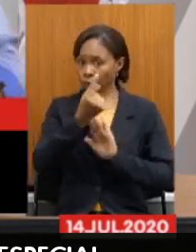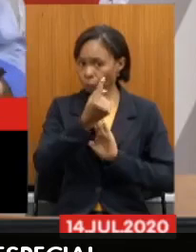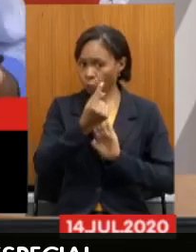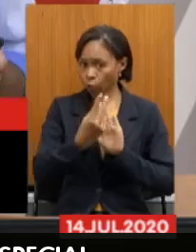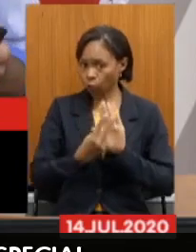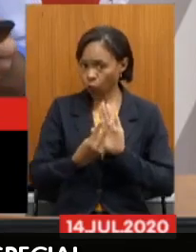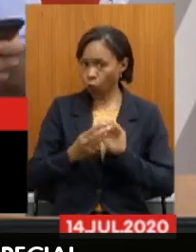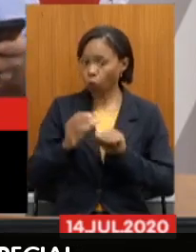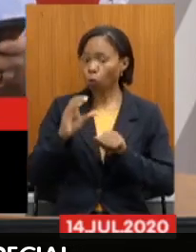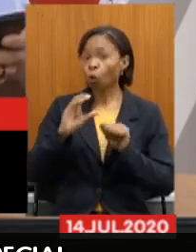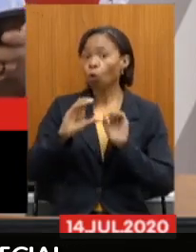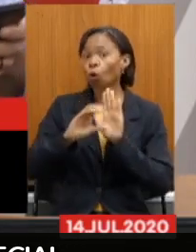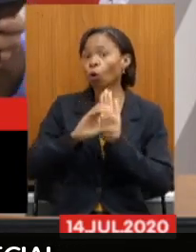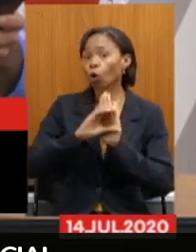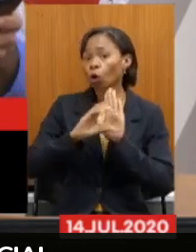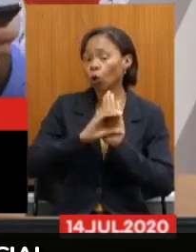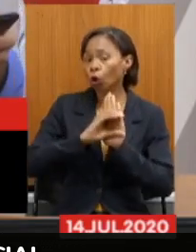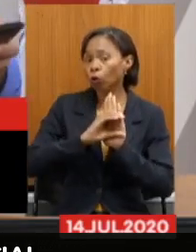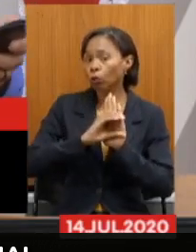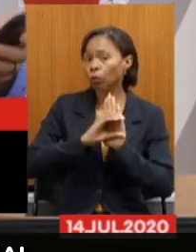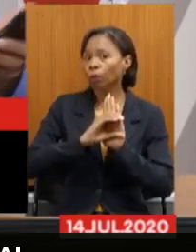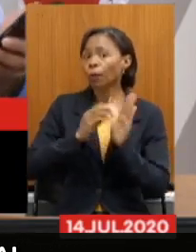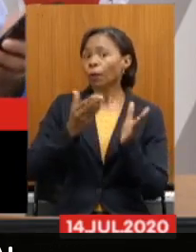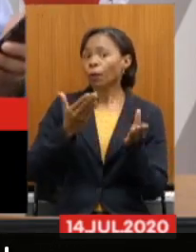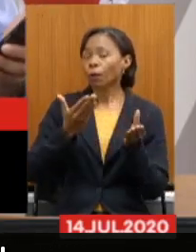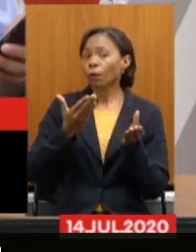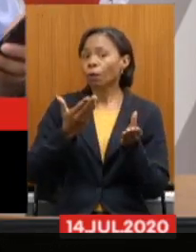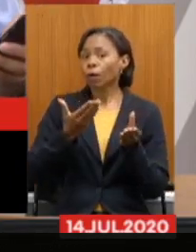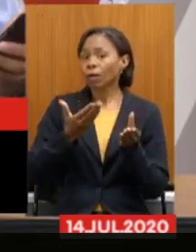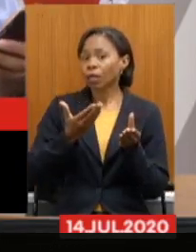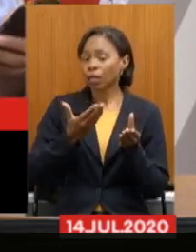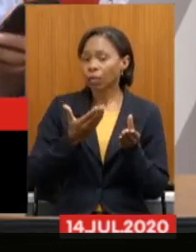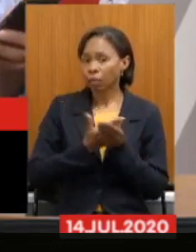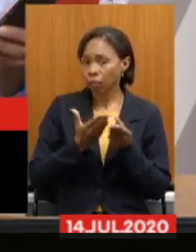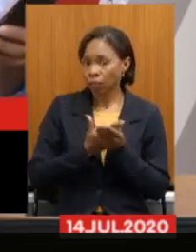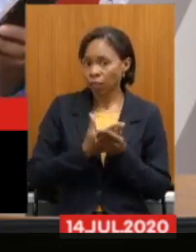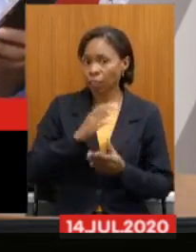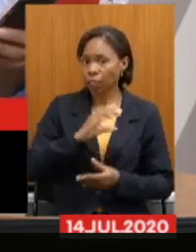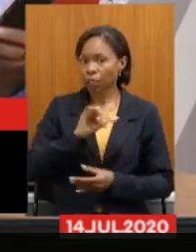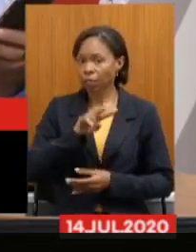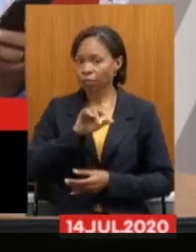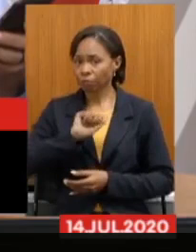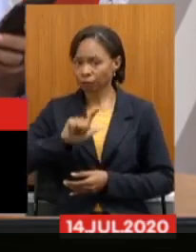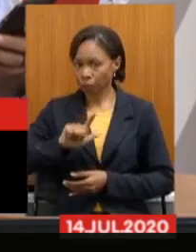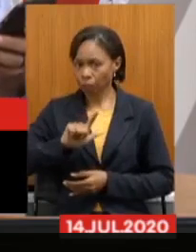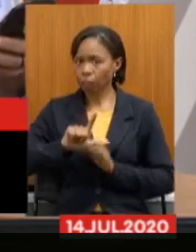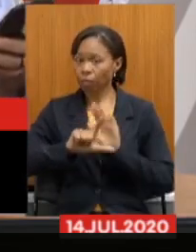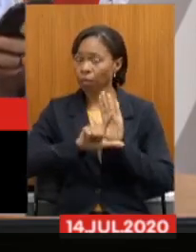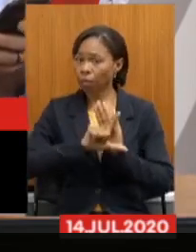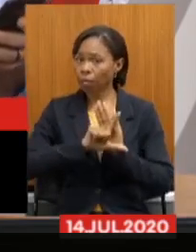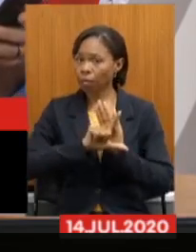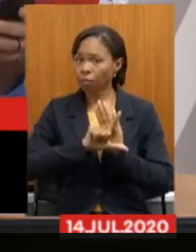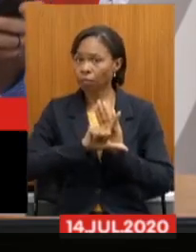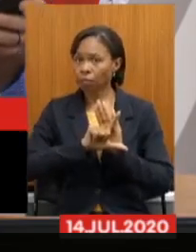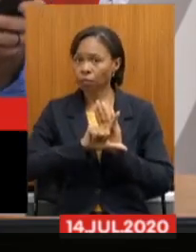Processo Civil, que é a Lei 13.105. Assim está nos termos da lei.